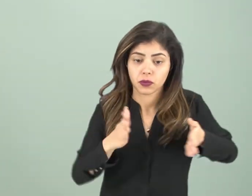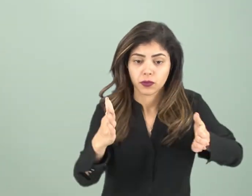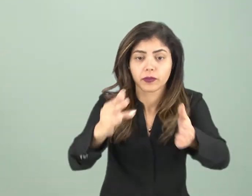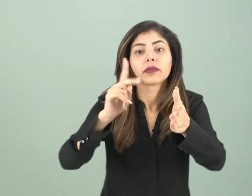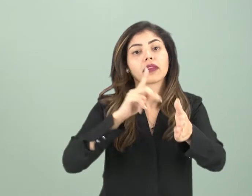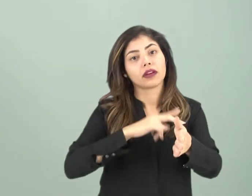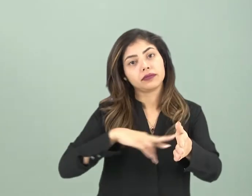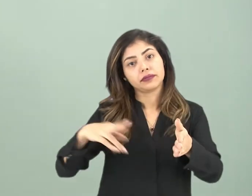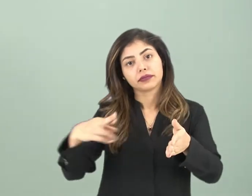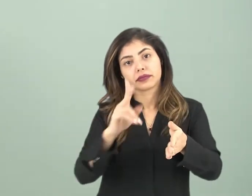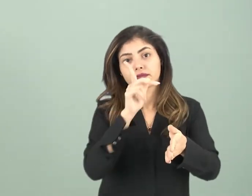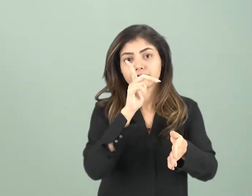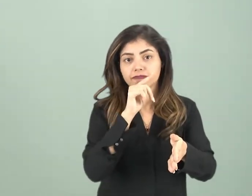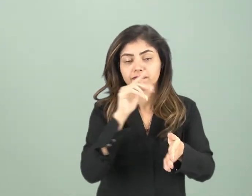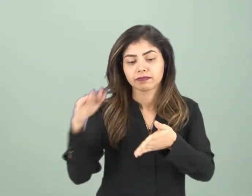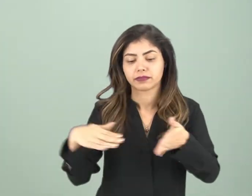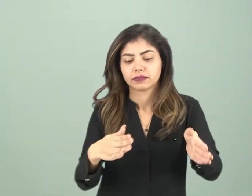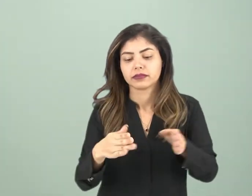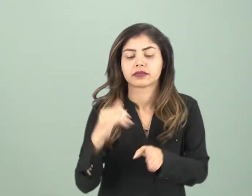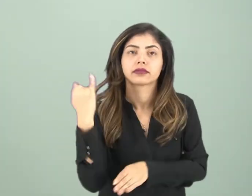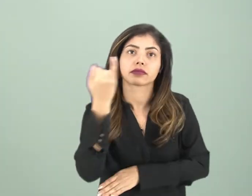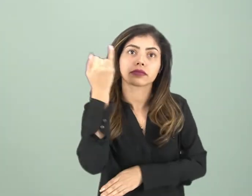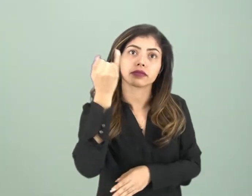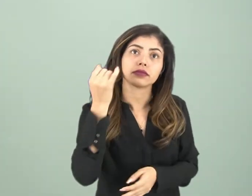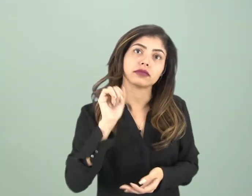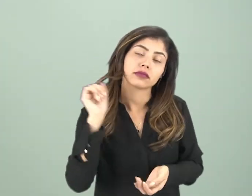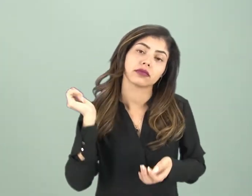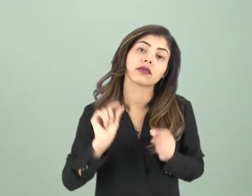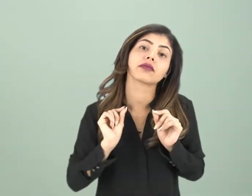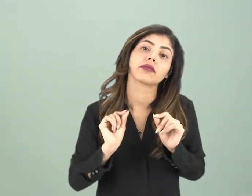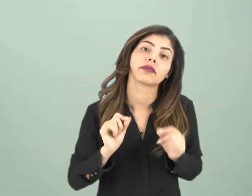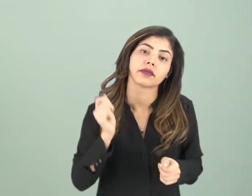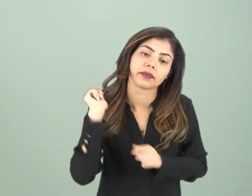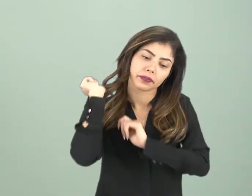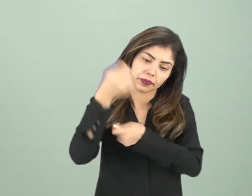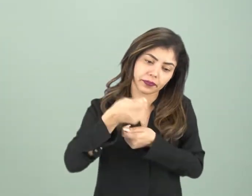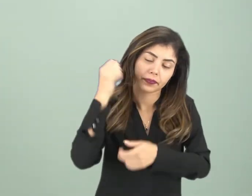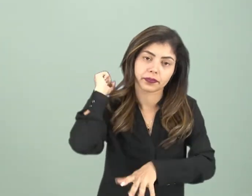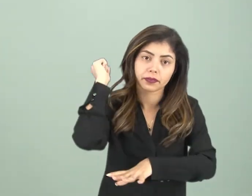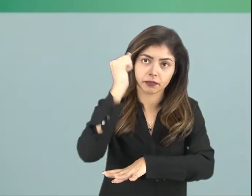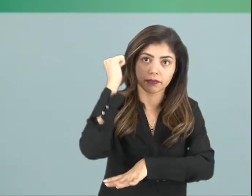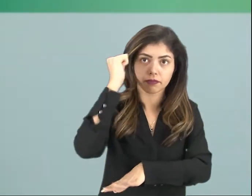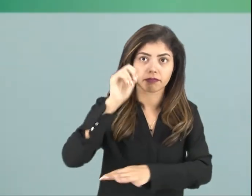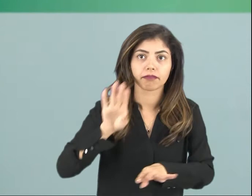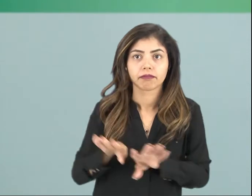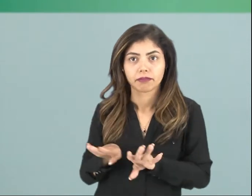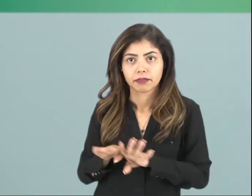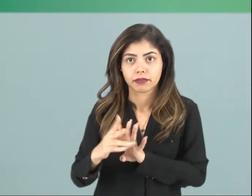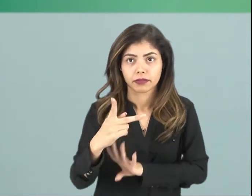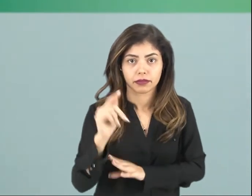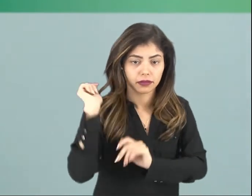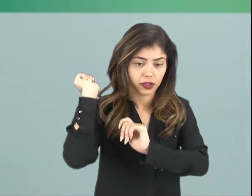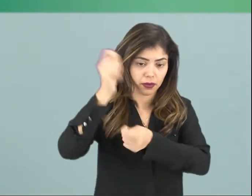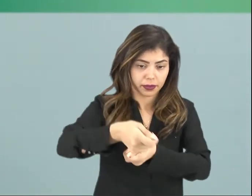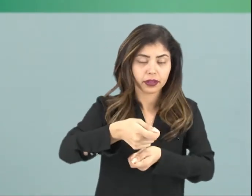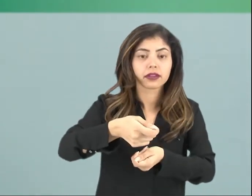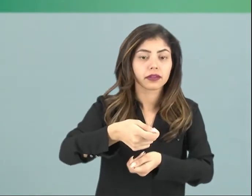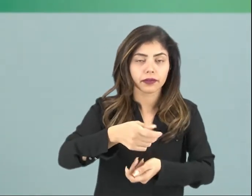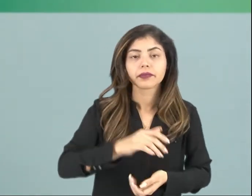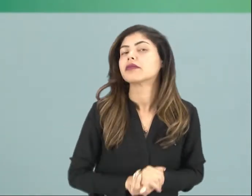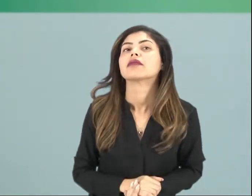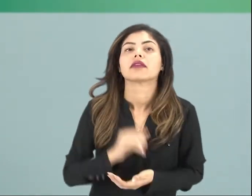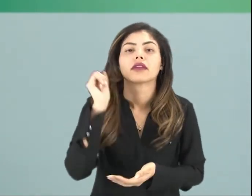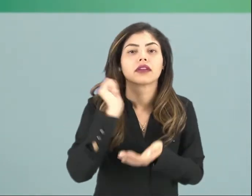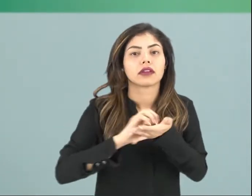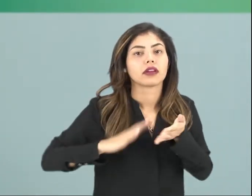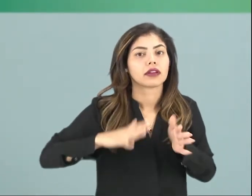rios, né, e a sua principal atividade é a pesca e a caça, principalmente a pesca, né? Que é uma